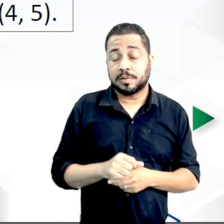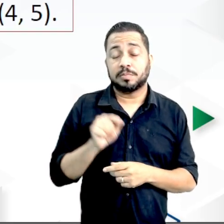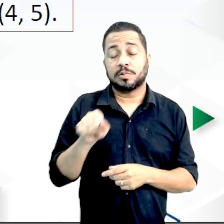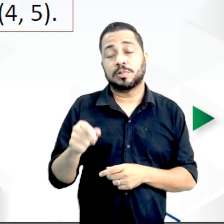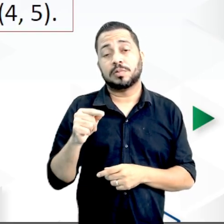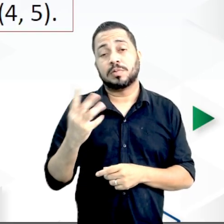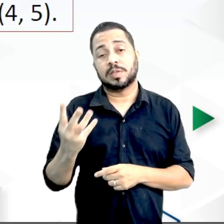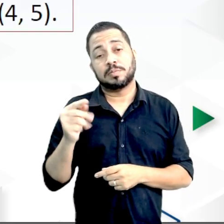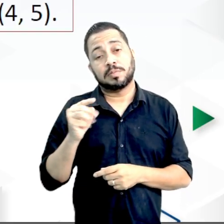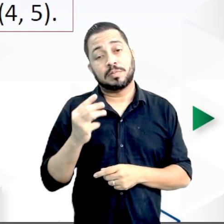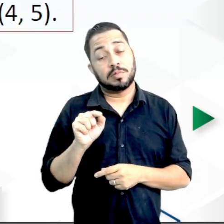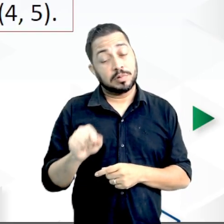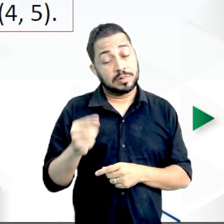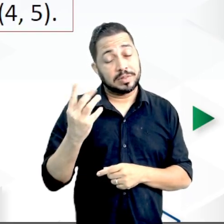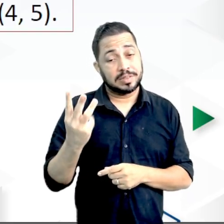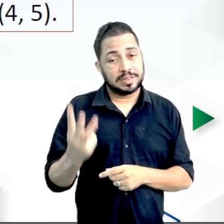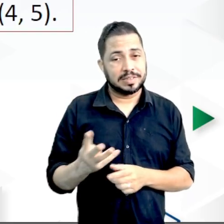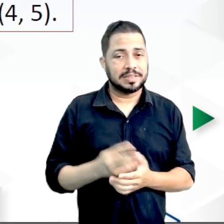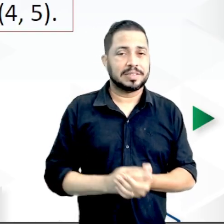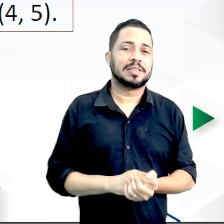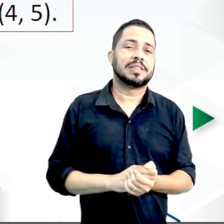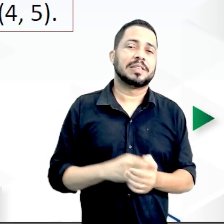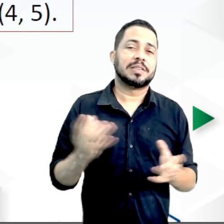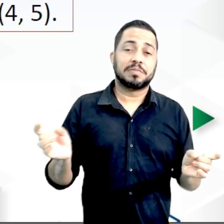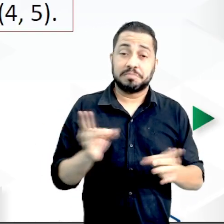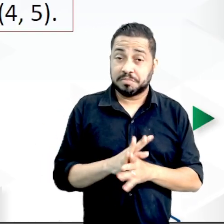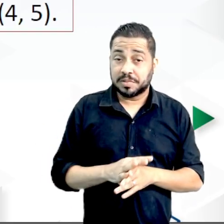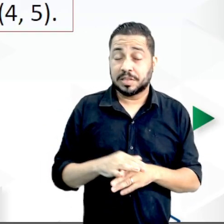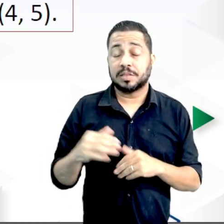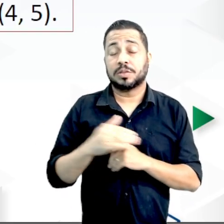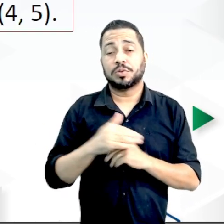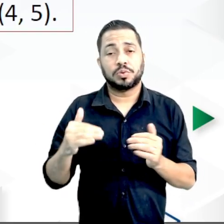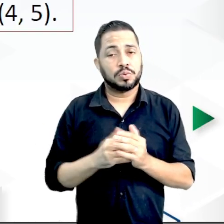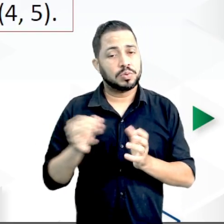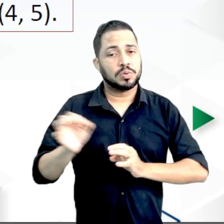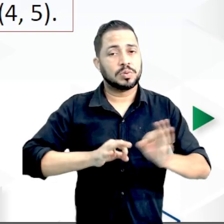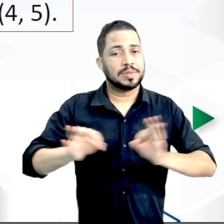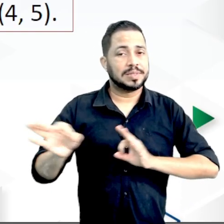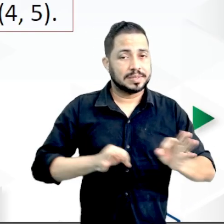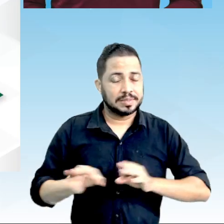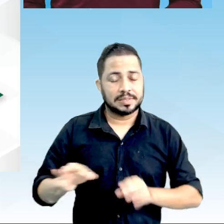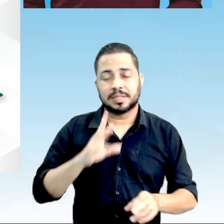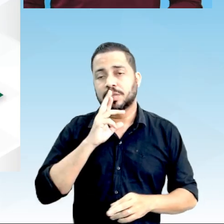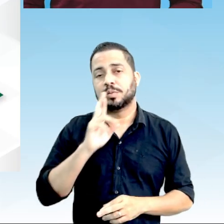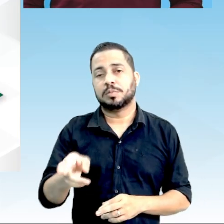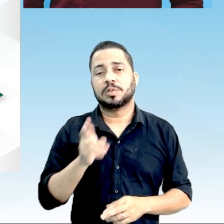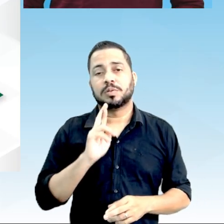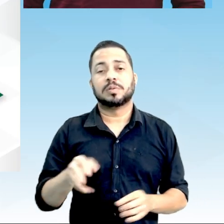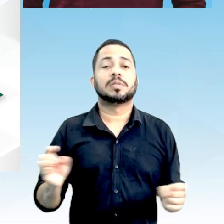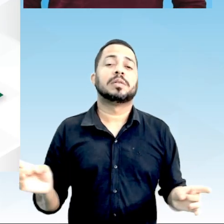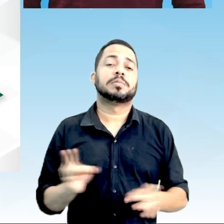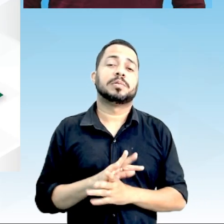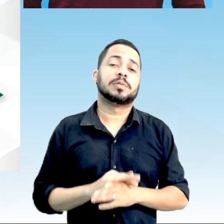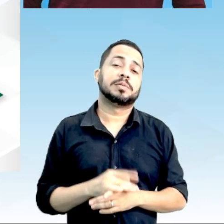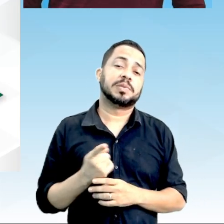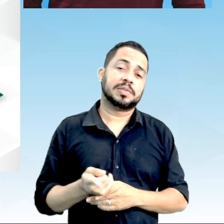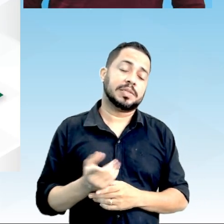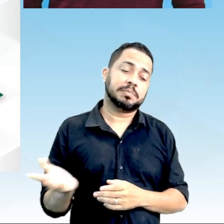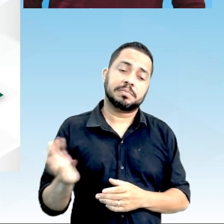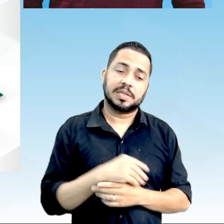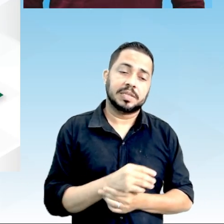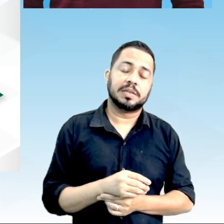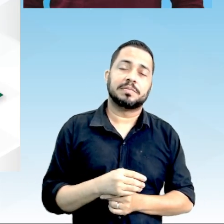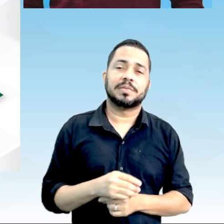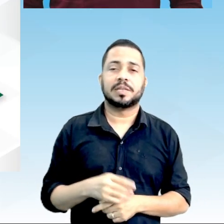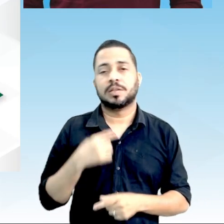isso mesmo? Certinho aí? Fechou. Pronto. Tudo organizado, resposta pronta para você. Manda pra